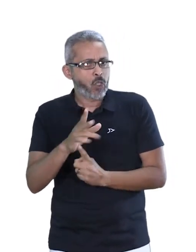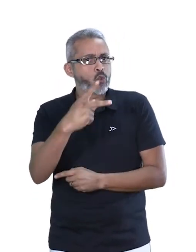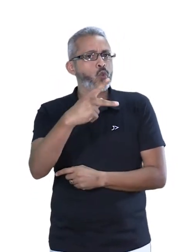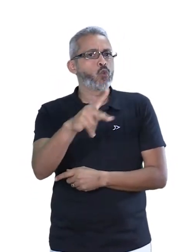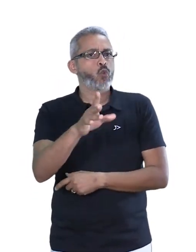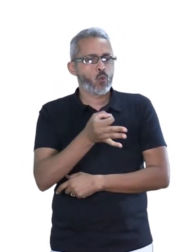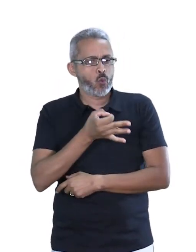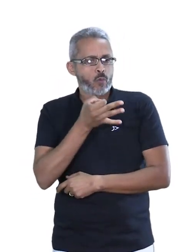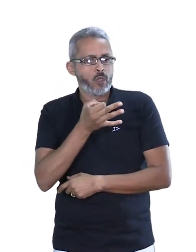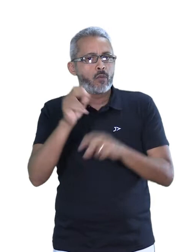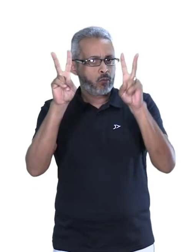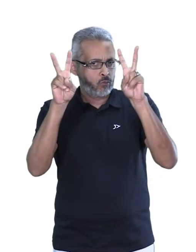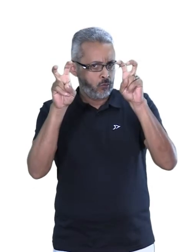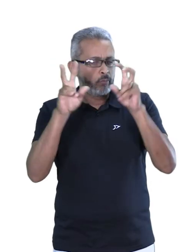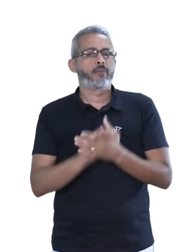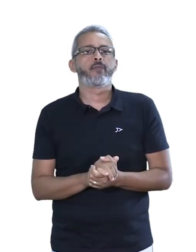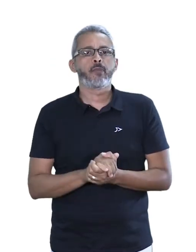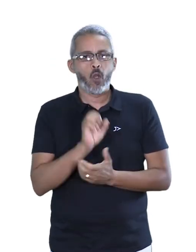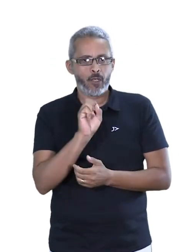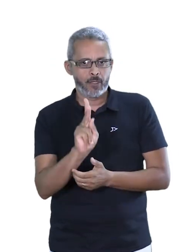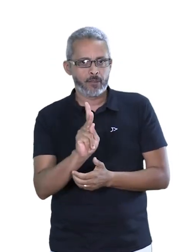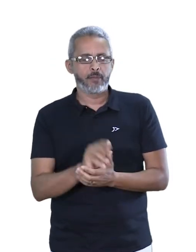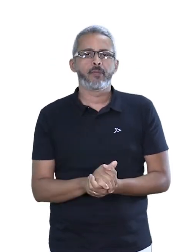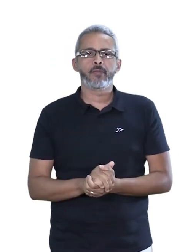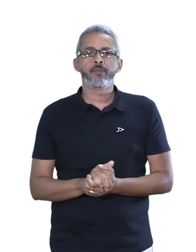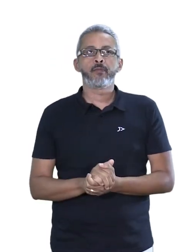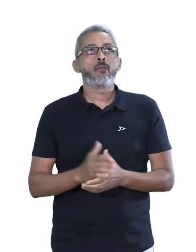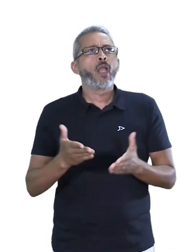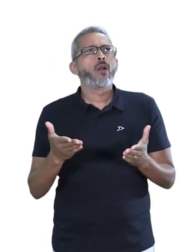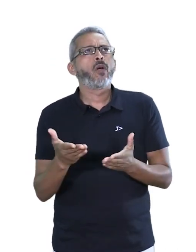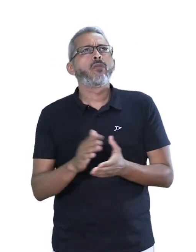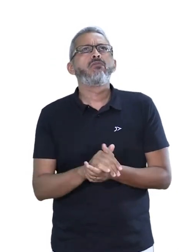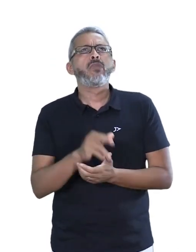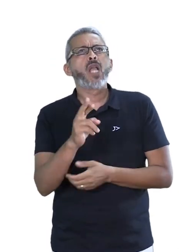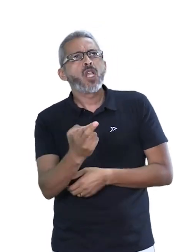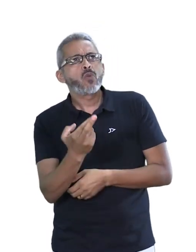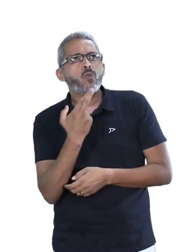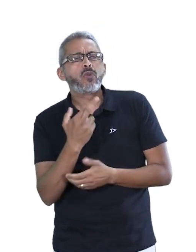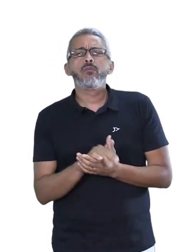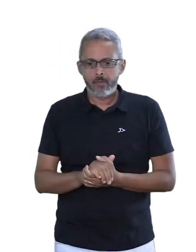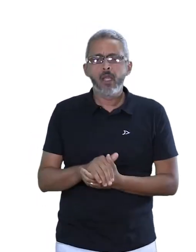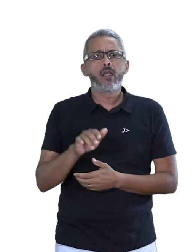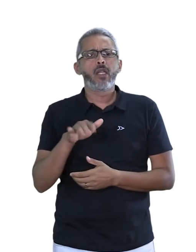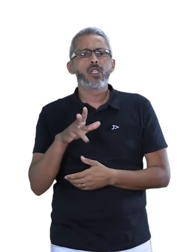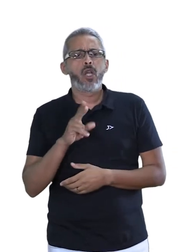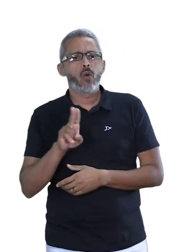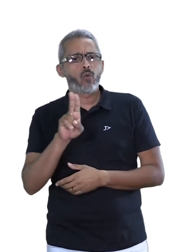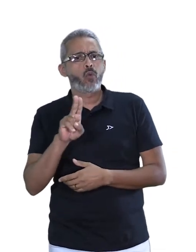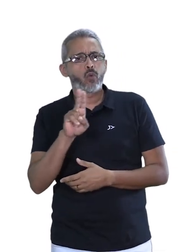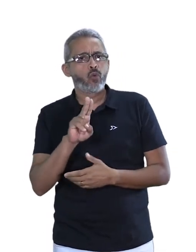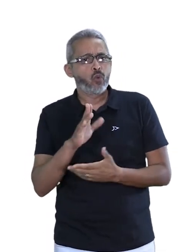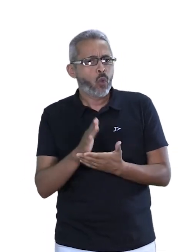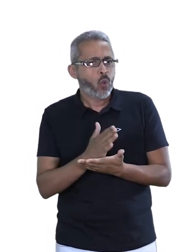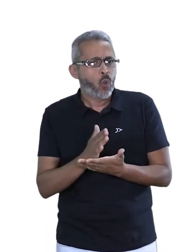assunto escolhido, ok? Agora, me responda uma coisa. Quem já usou um caderno